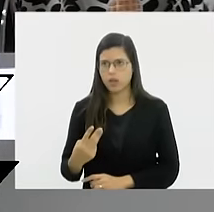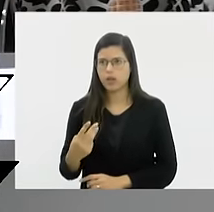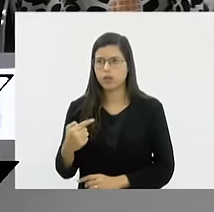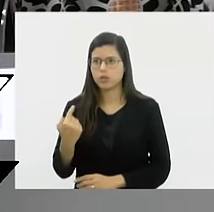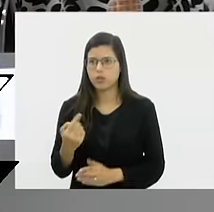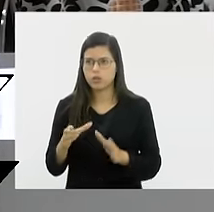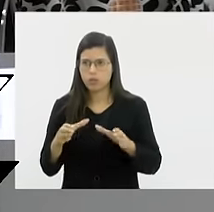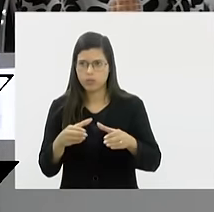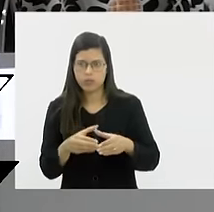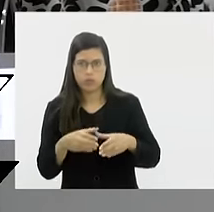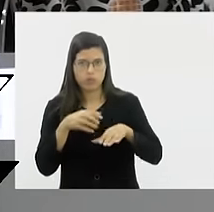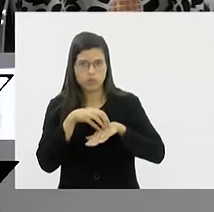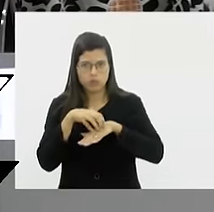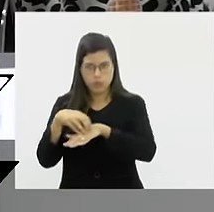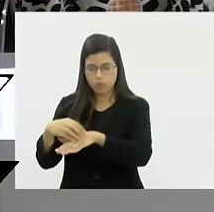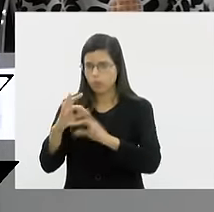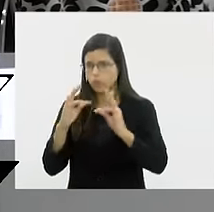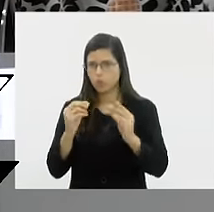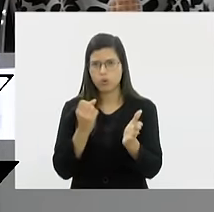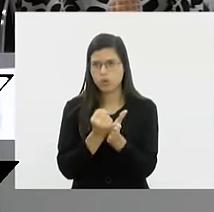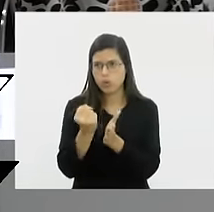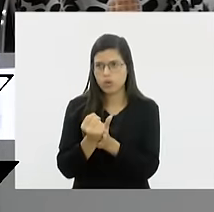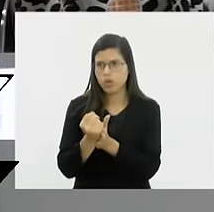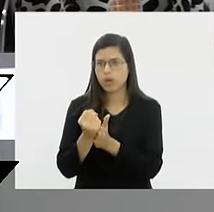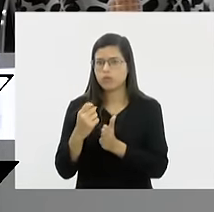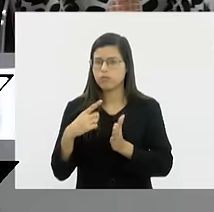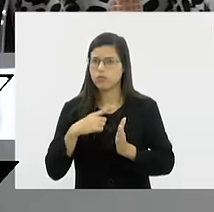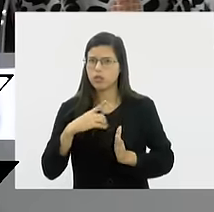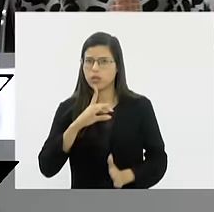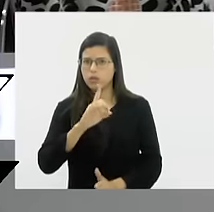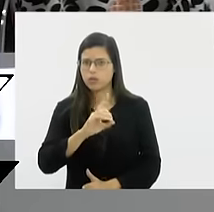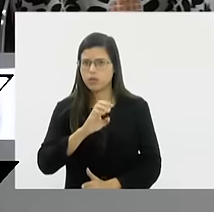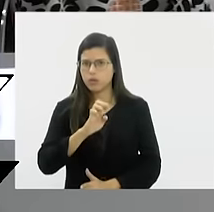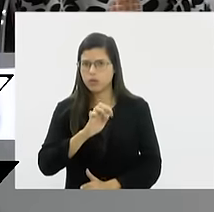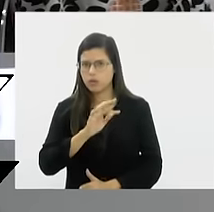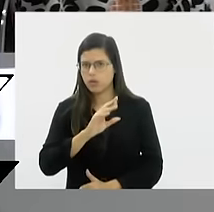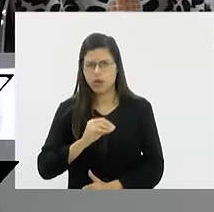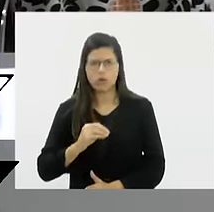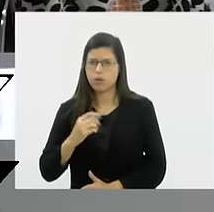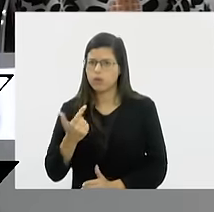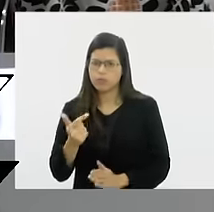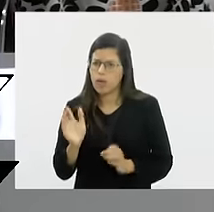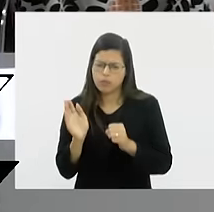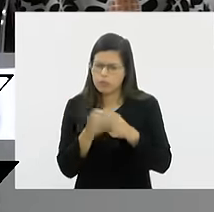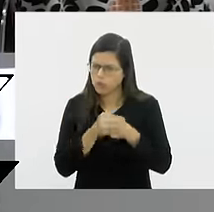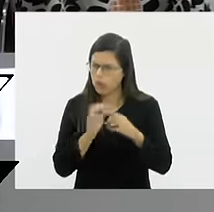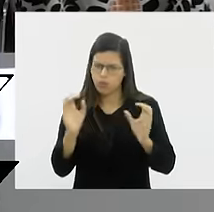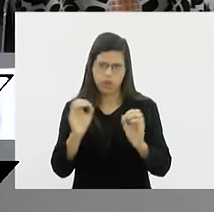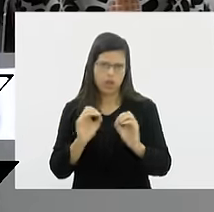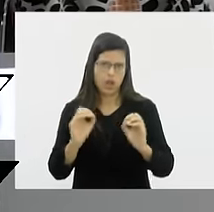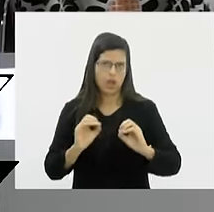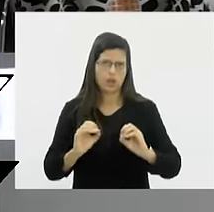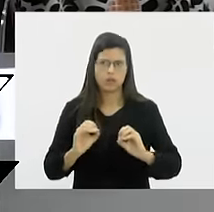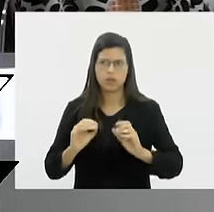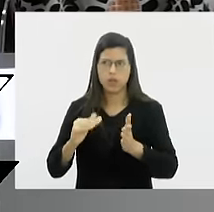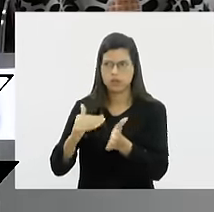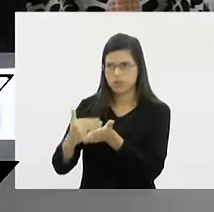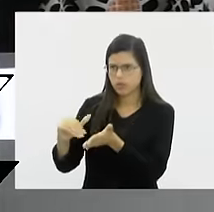com todos os contratos que havia no Deto. Nós não temos nada a esconder, eu pessoalmente não tenho nada a esconder, o